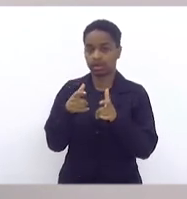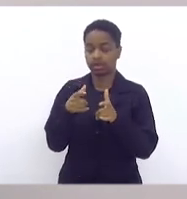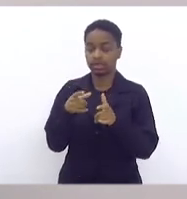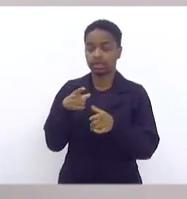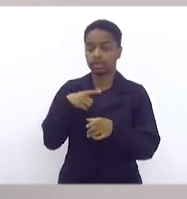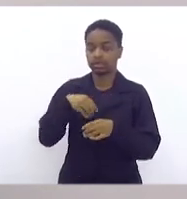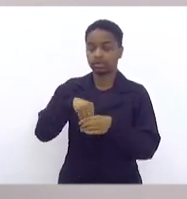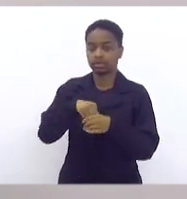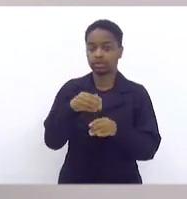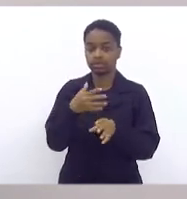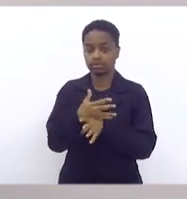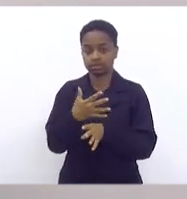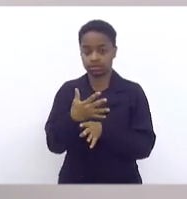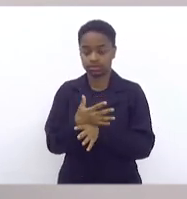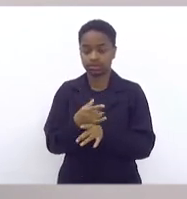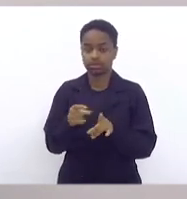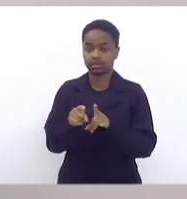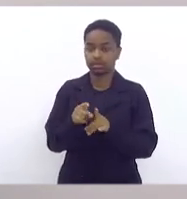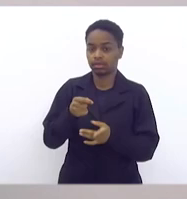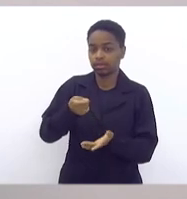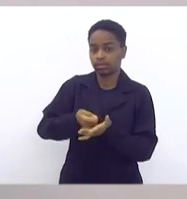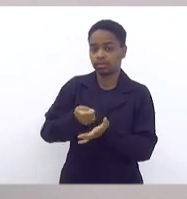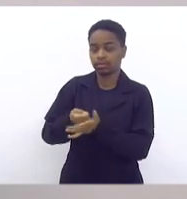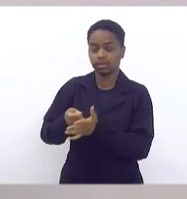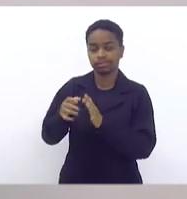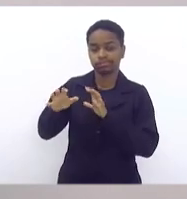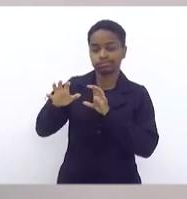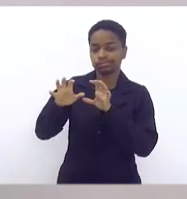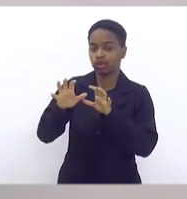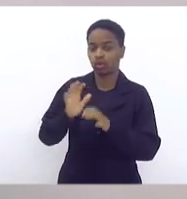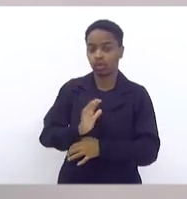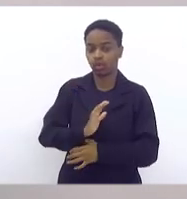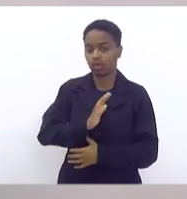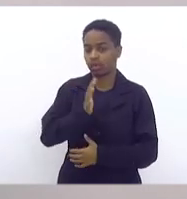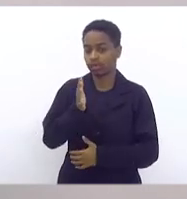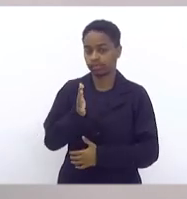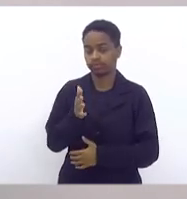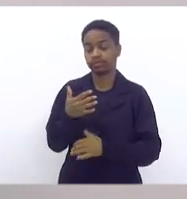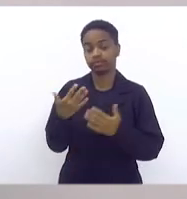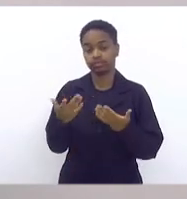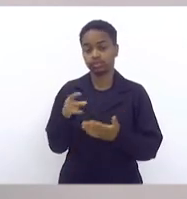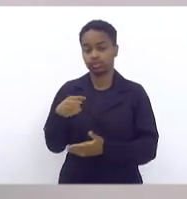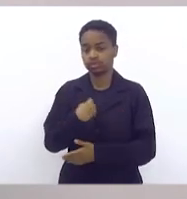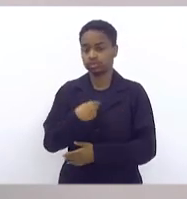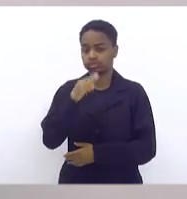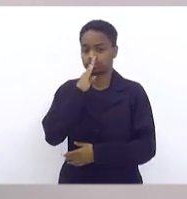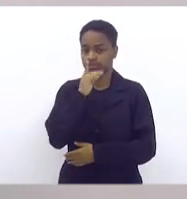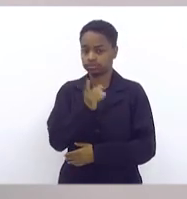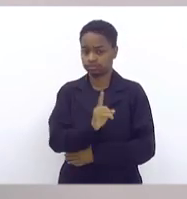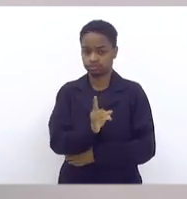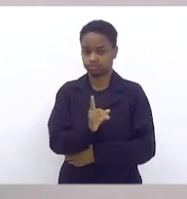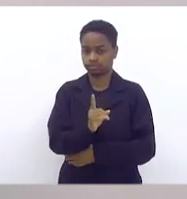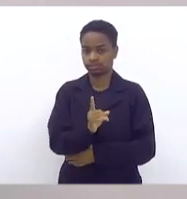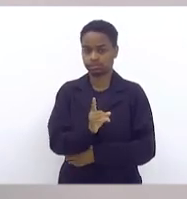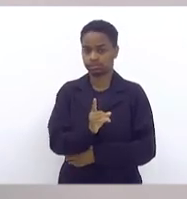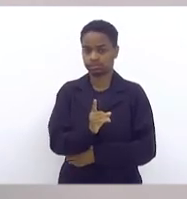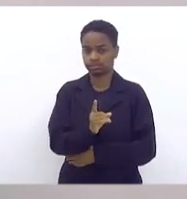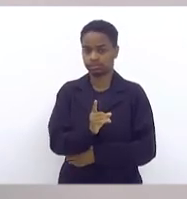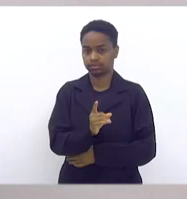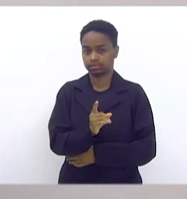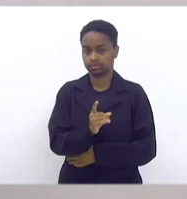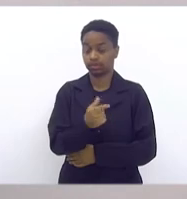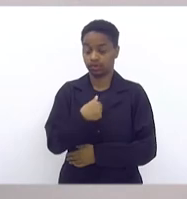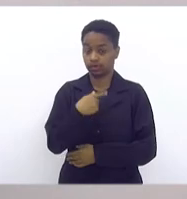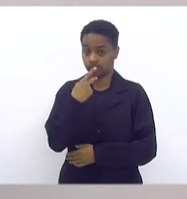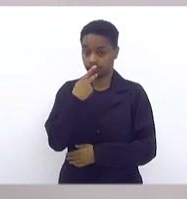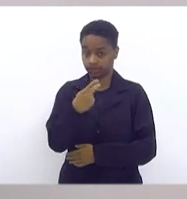cidade que impõe uma lógica de terror e nós não nos calaremos nós e eu falo